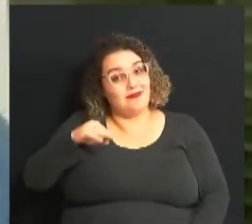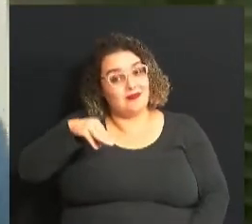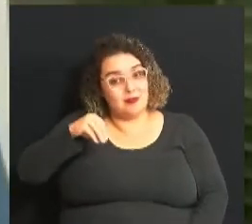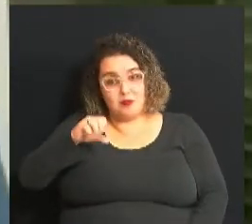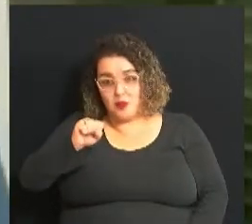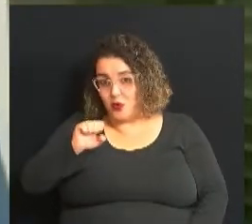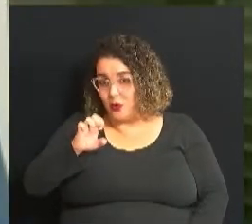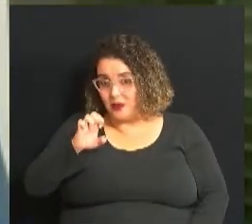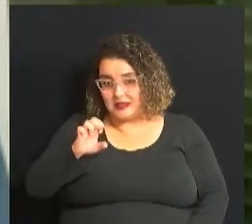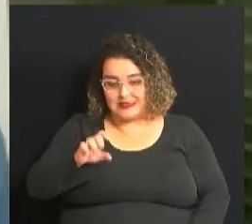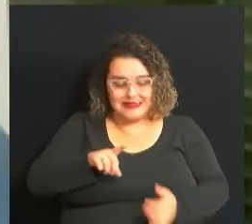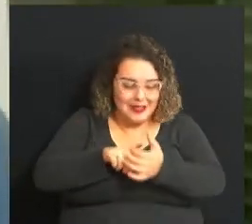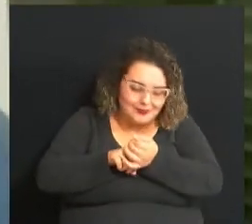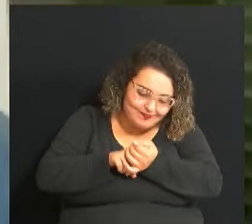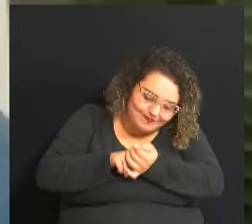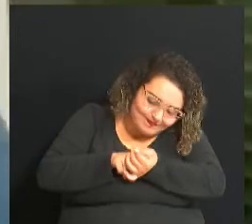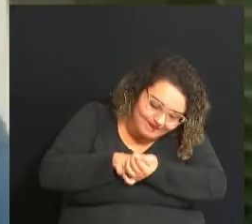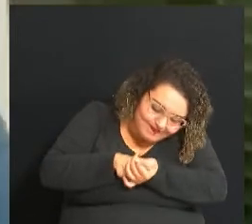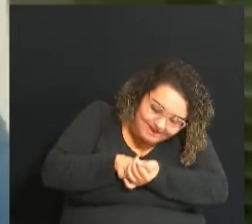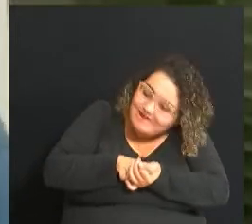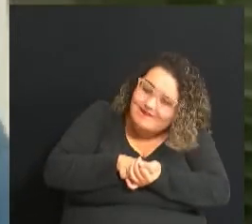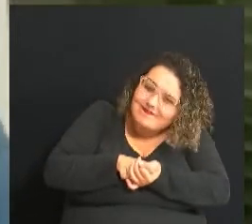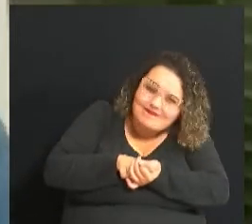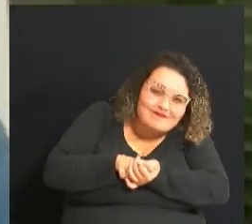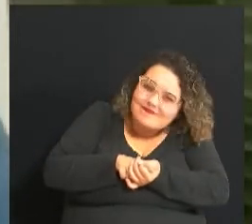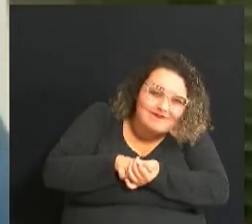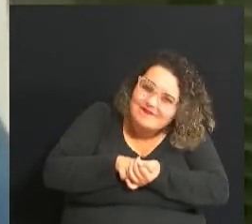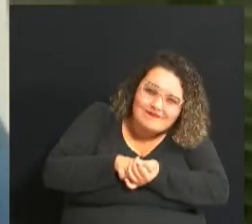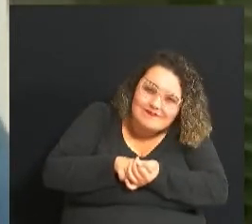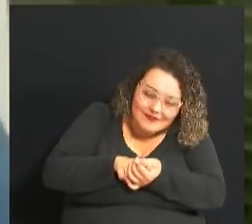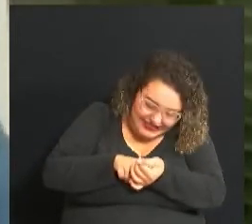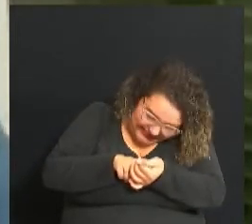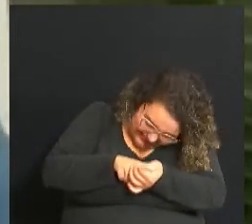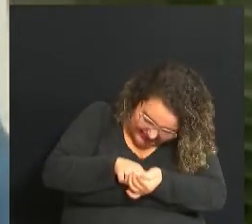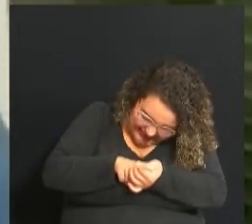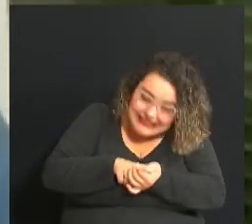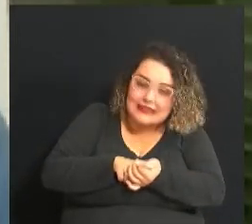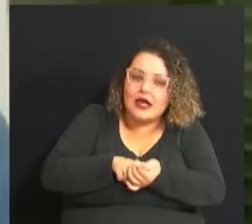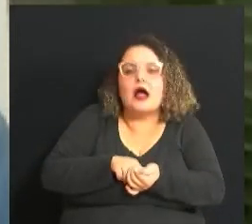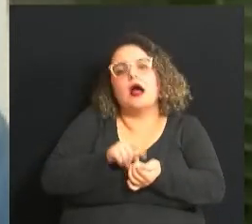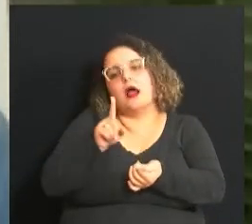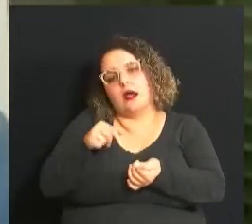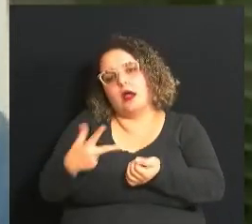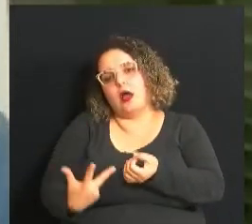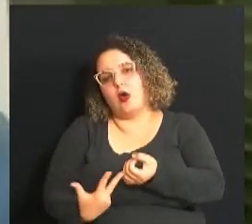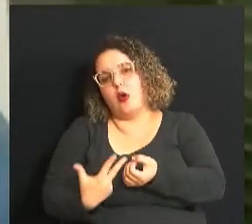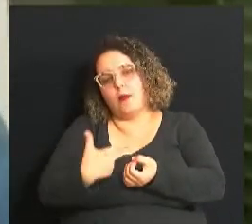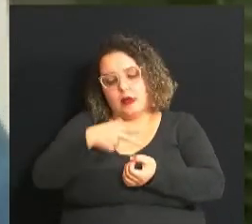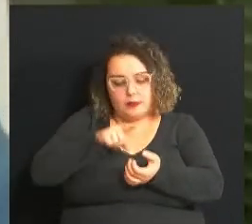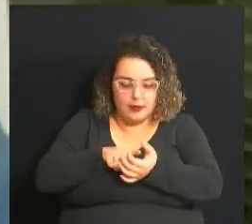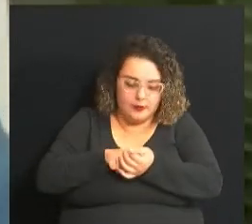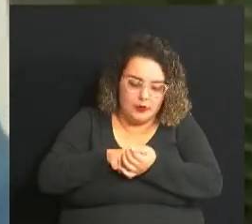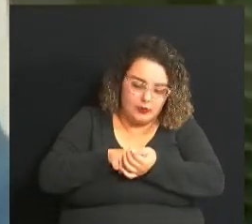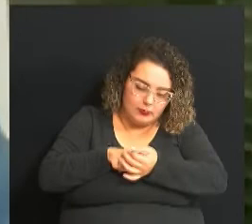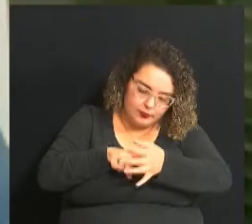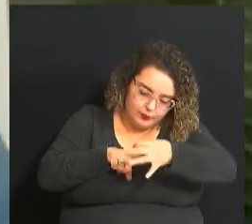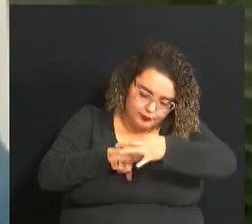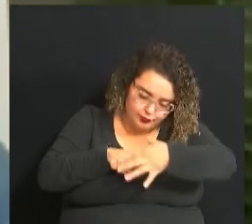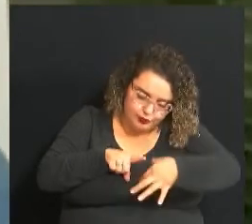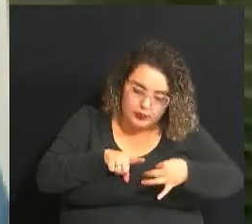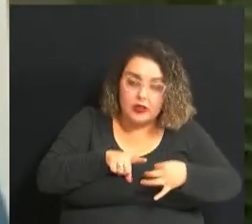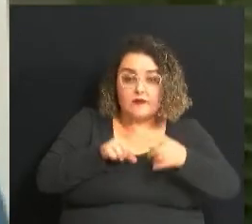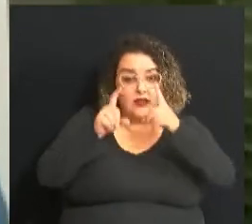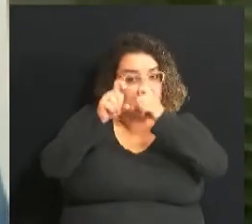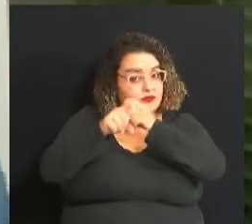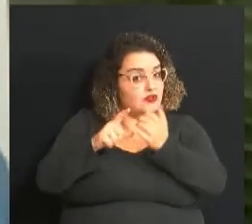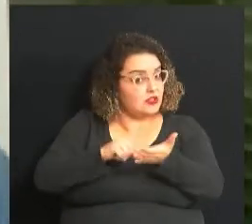conseguir expor a cabeça do pênis, precisa sim operar. Por quê? Porque, primeiro, que fica difícil a higiene, ele não consegue,